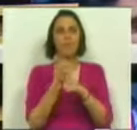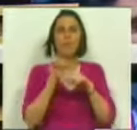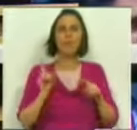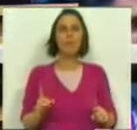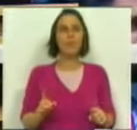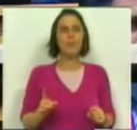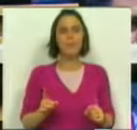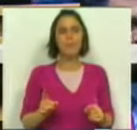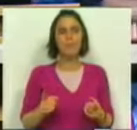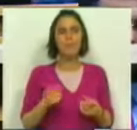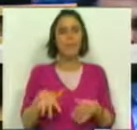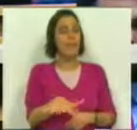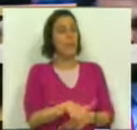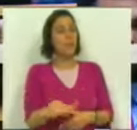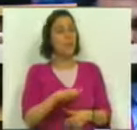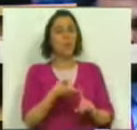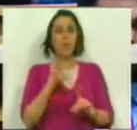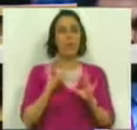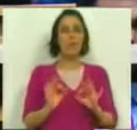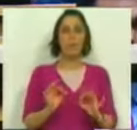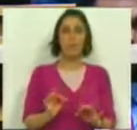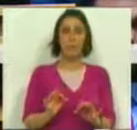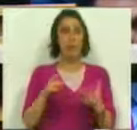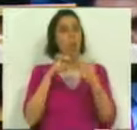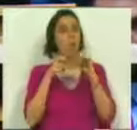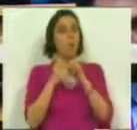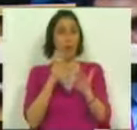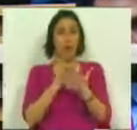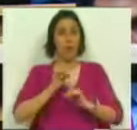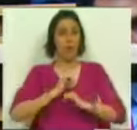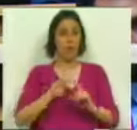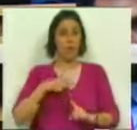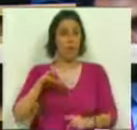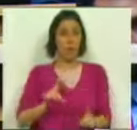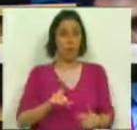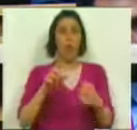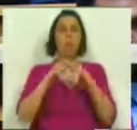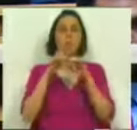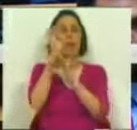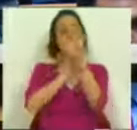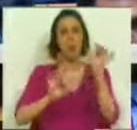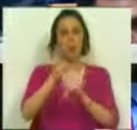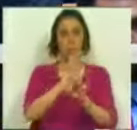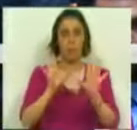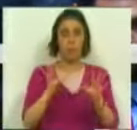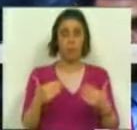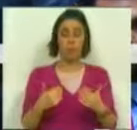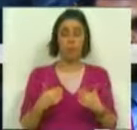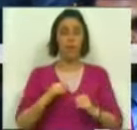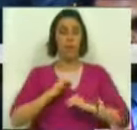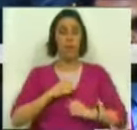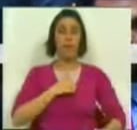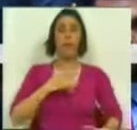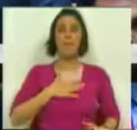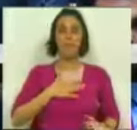por uma conjuntura que não é favorável e que é um problema que não é só nosso em Portugal, é um problema europeu. As